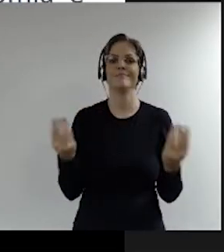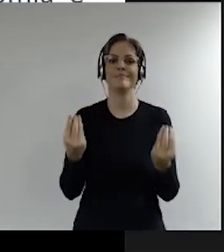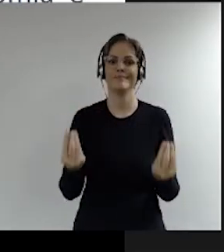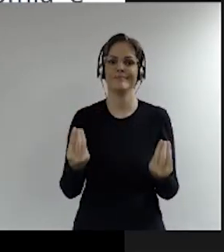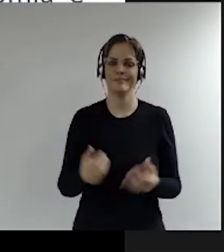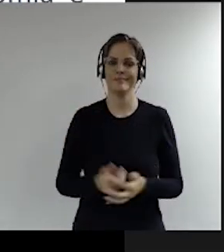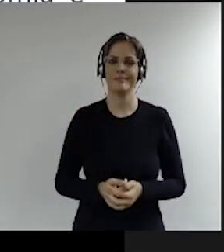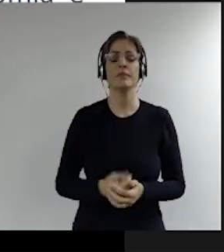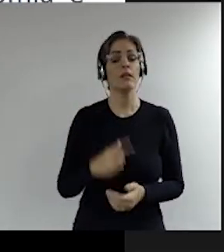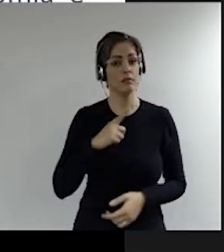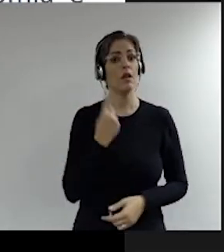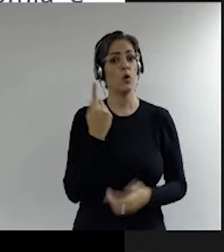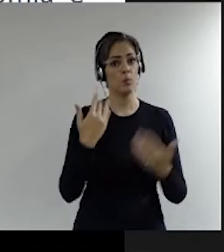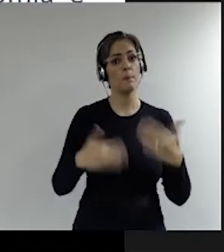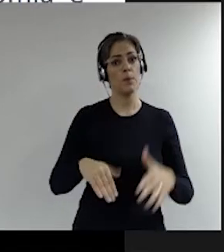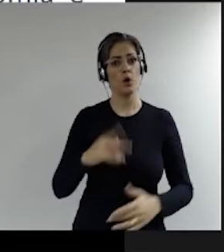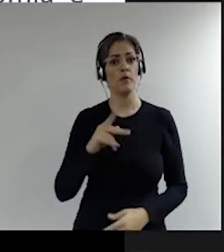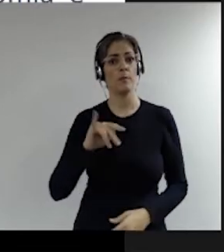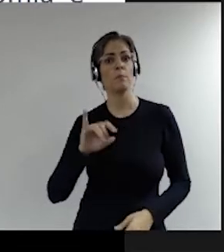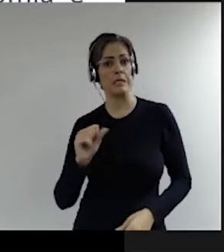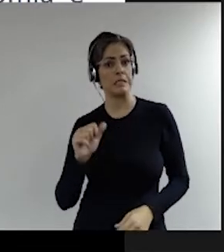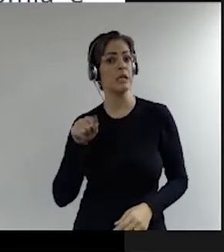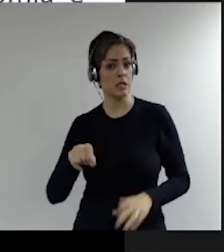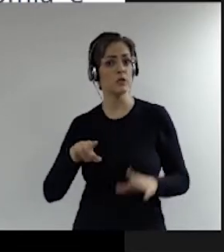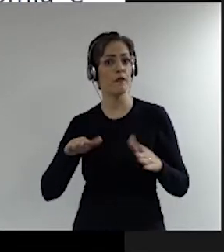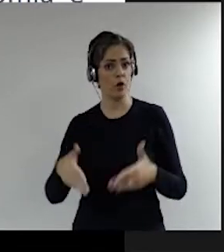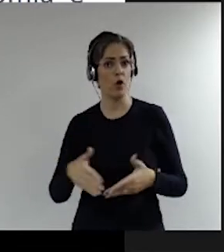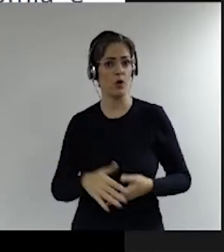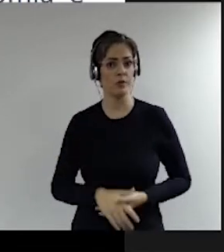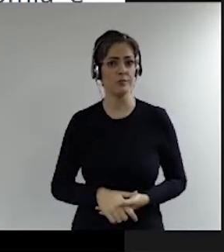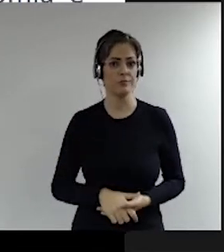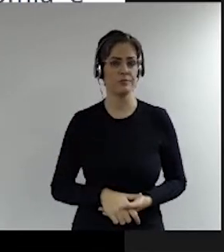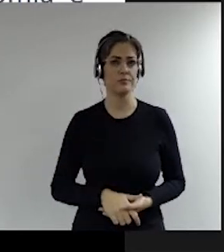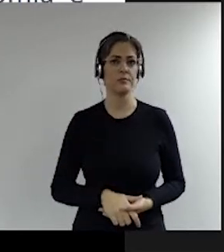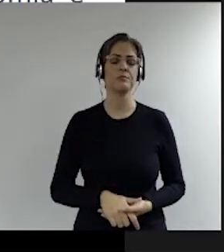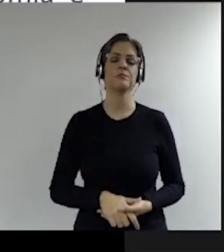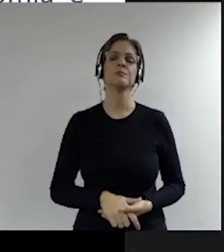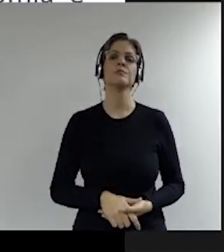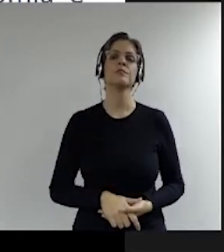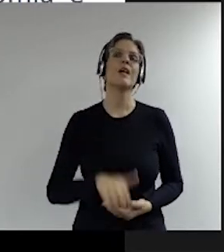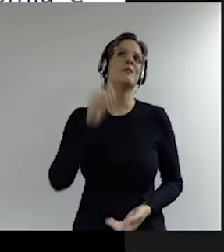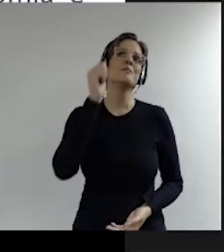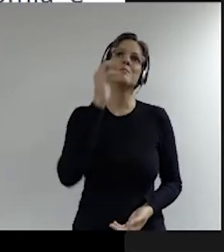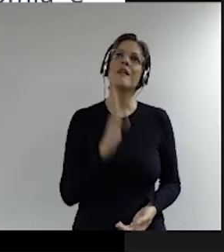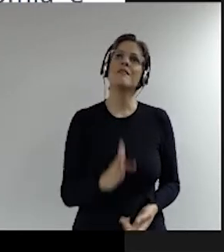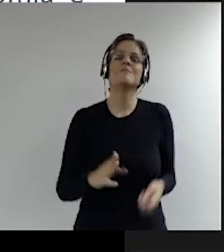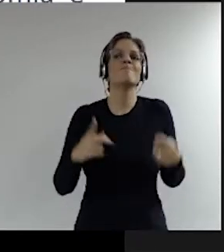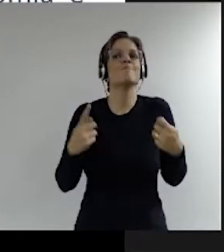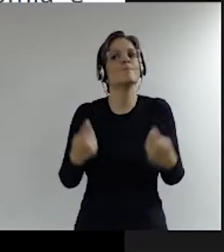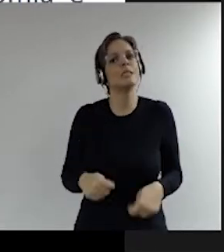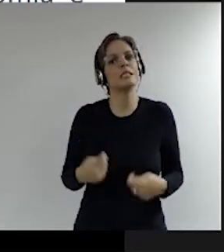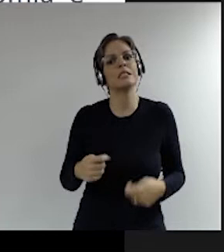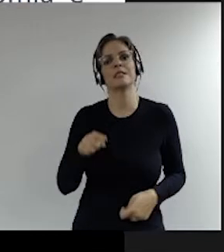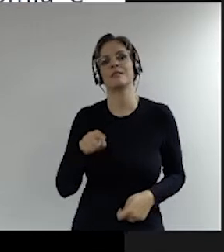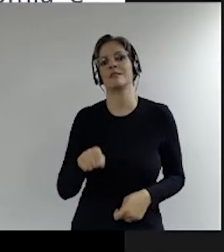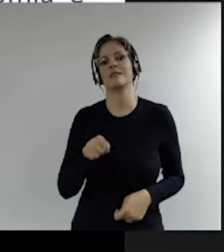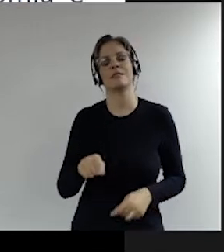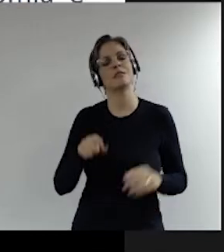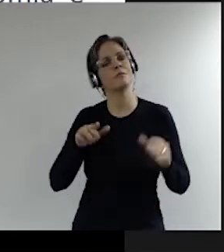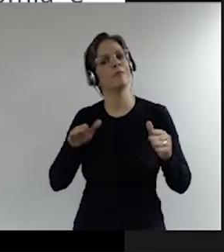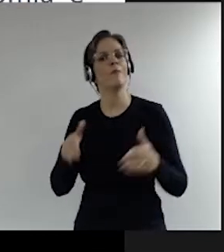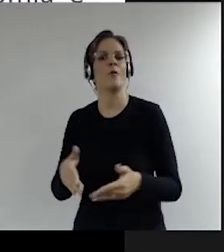do PISA é exatamente essa. O Brasil precisa caminhar nessa